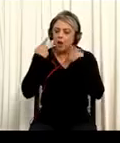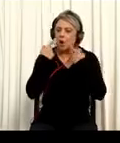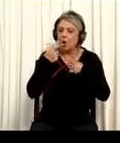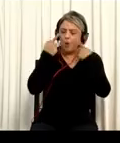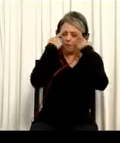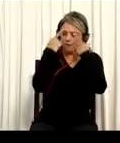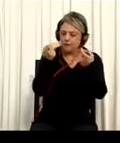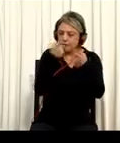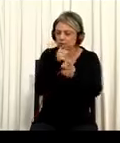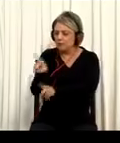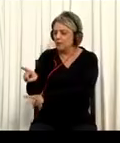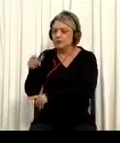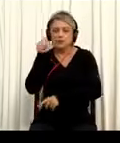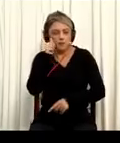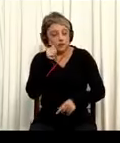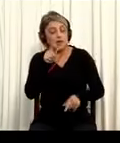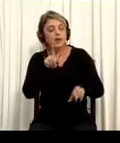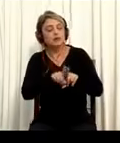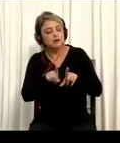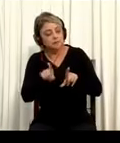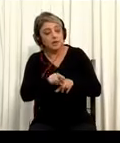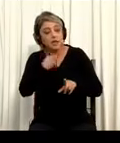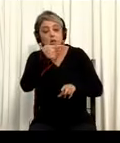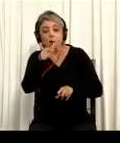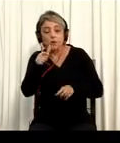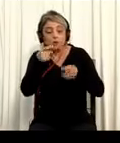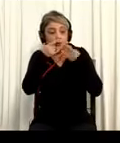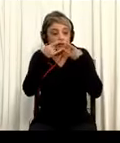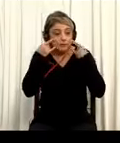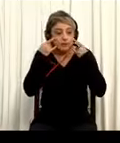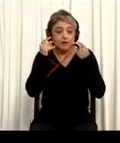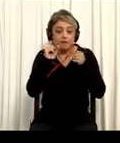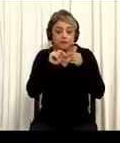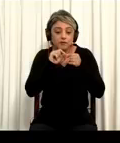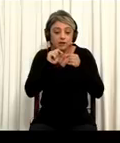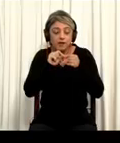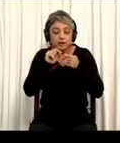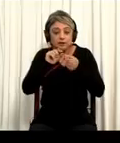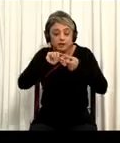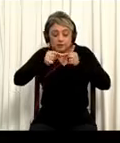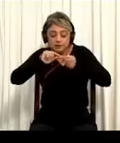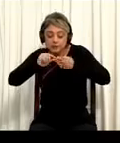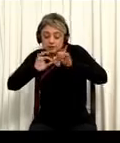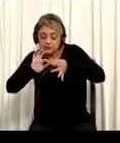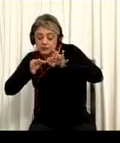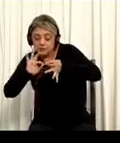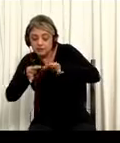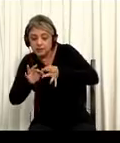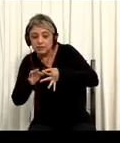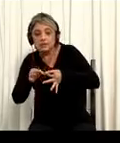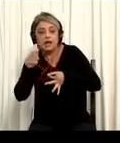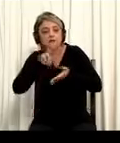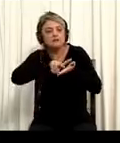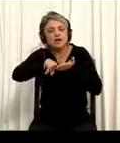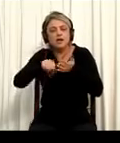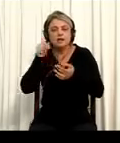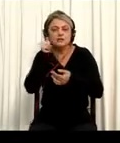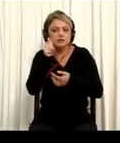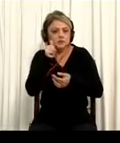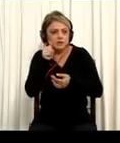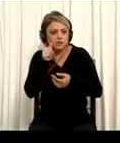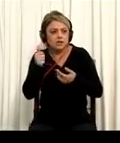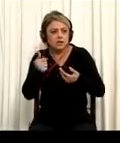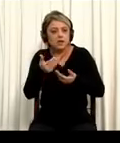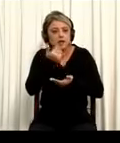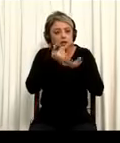contra as mulheres. A gente está levando também outras máscaras que são feitas de retalho por várias mulheres que estão sendo beneficiadas com as